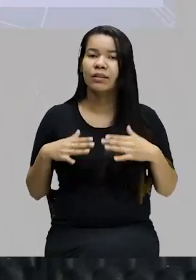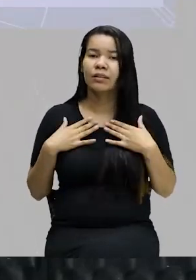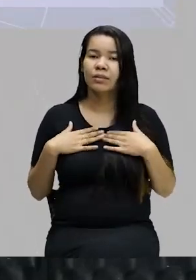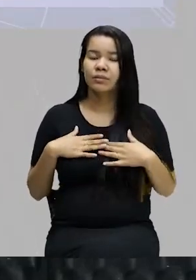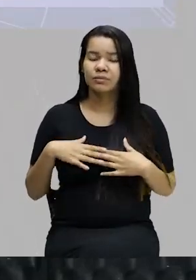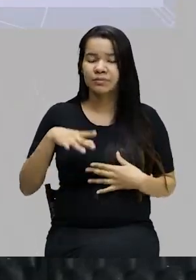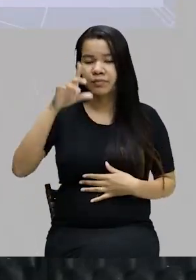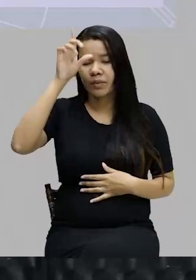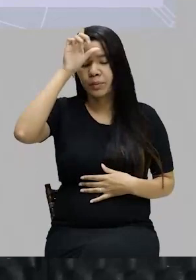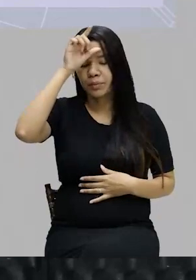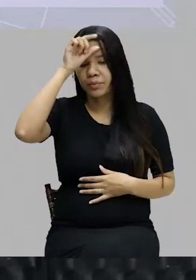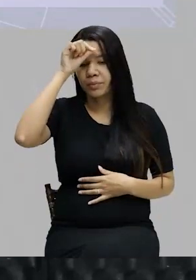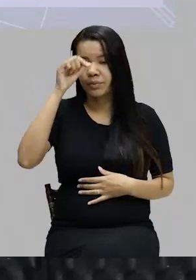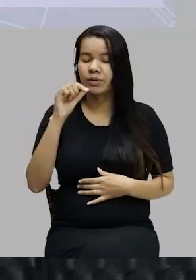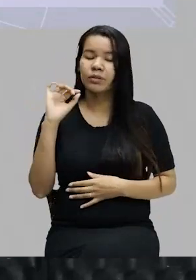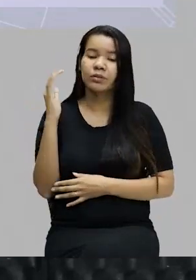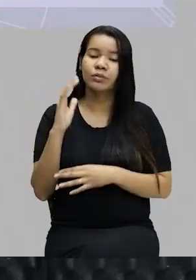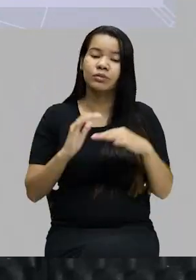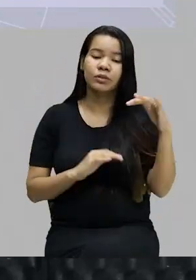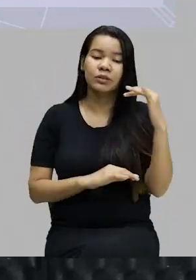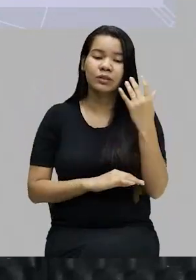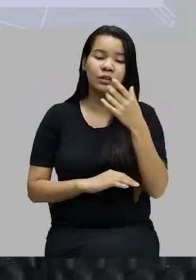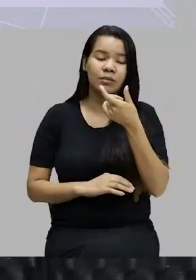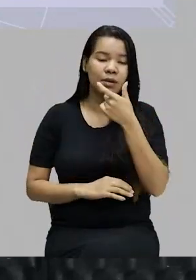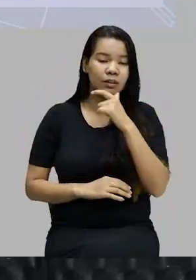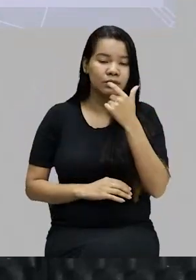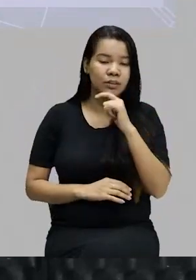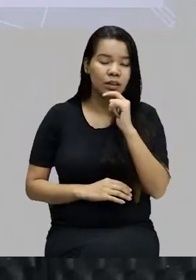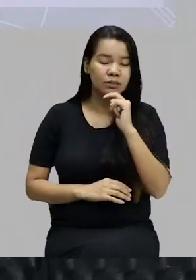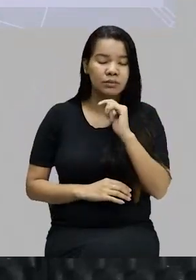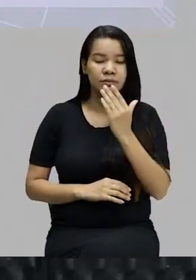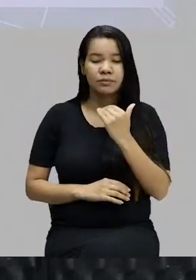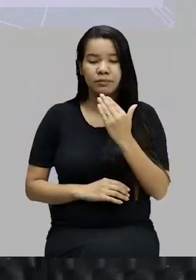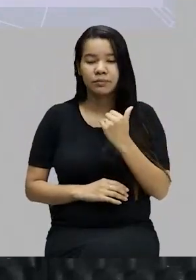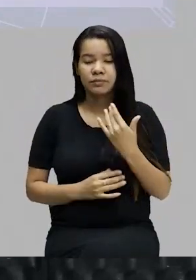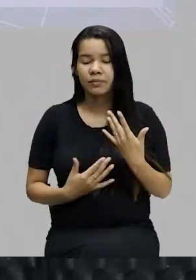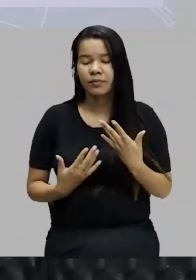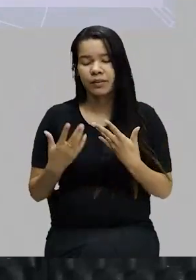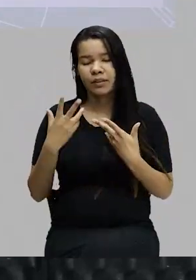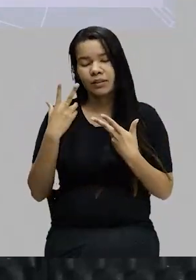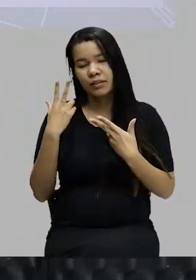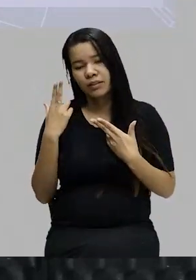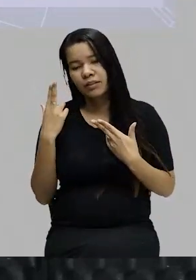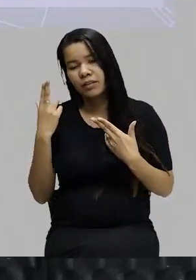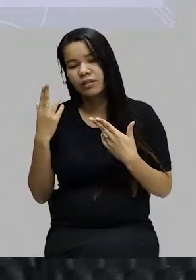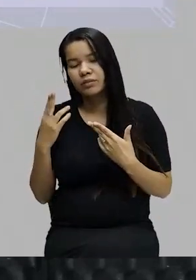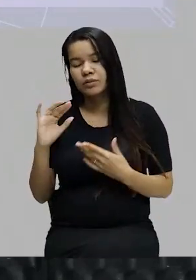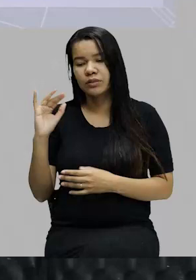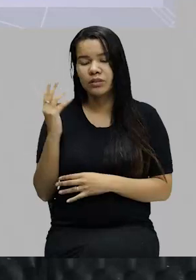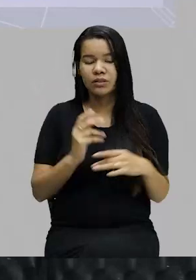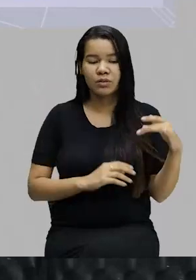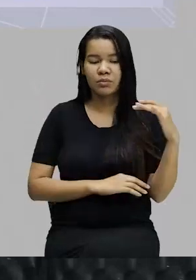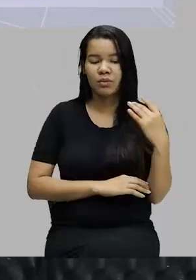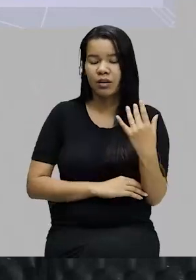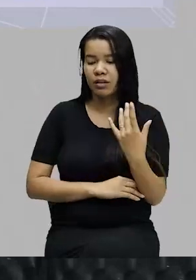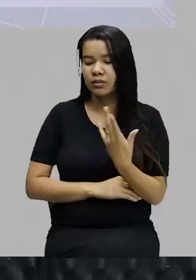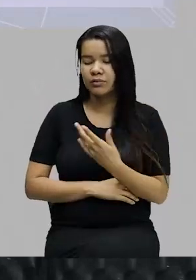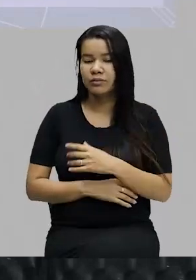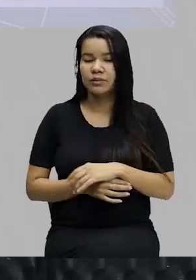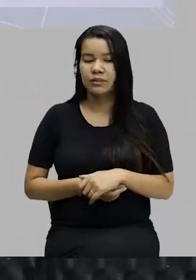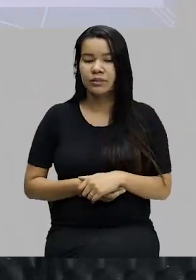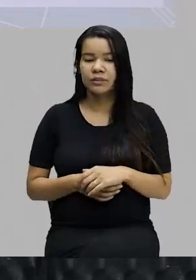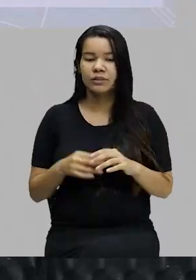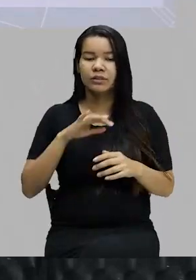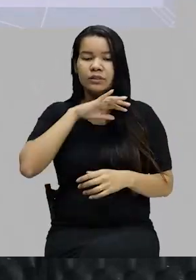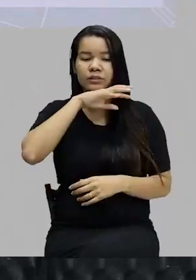né? A questão do campo, ele se alimentando ali com as frutas, deitado calmamente, os animais ao lado, também